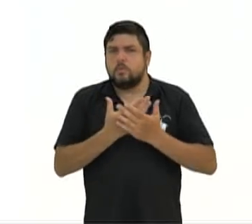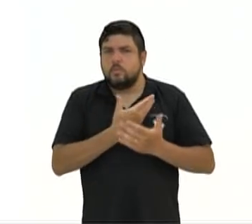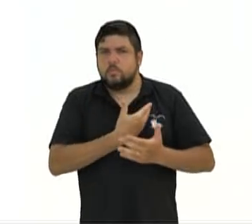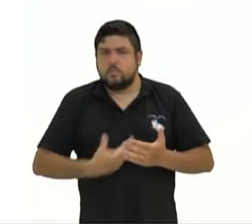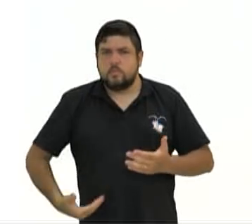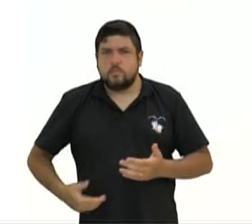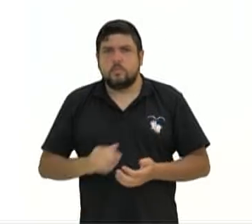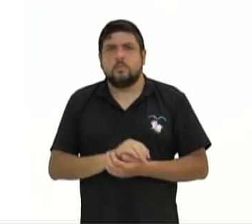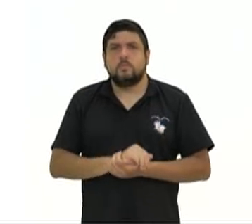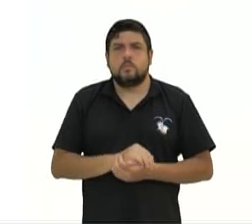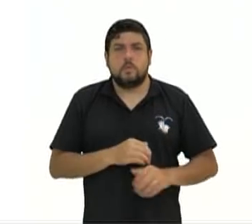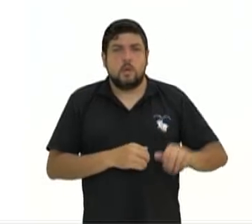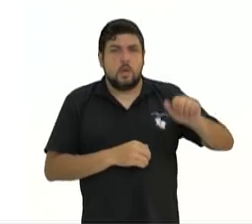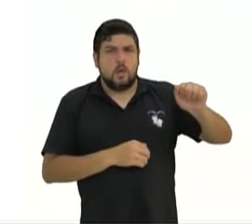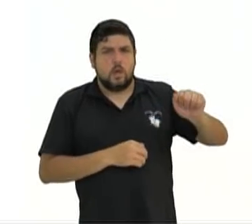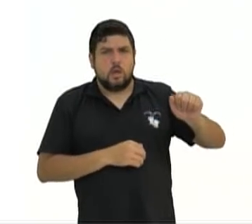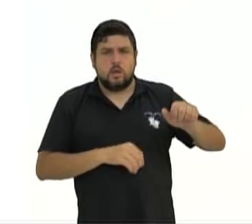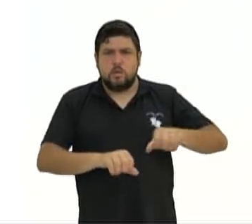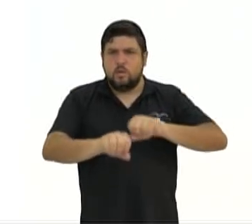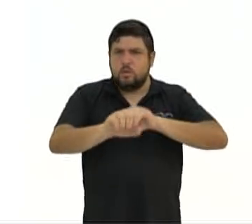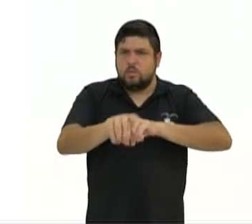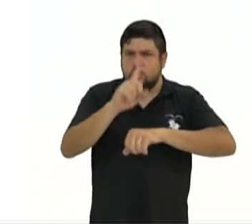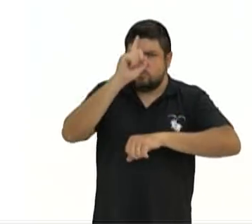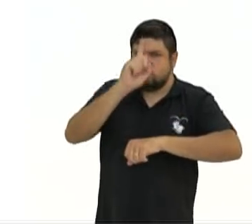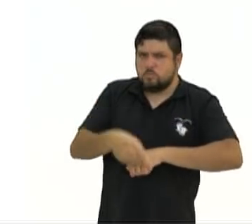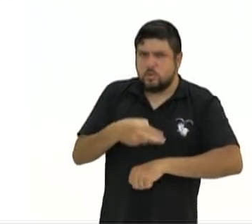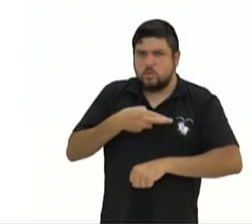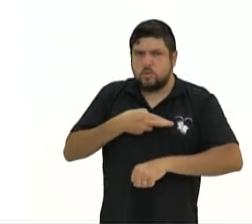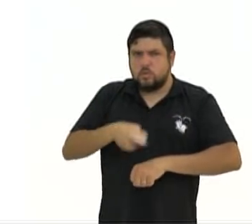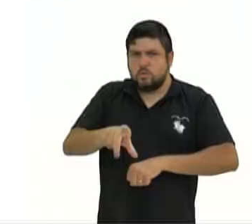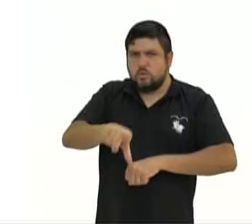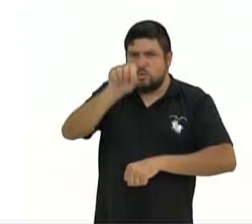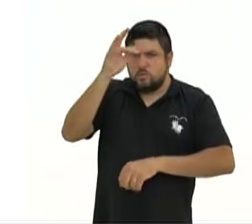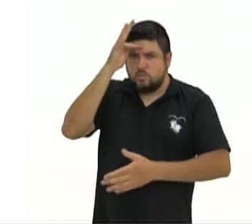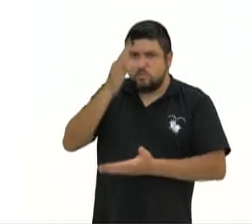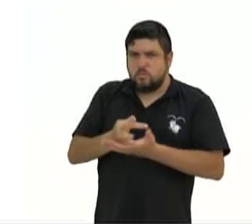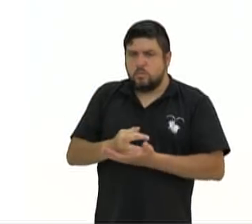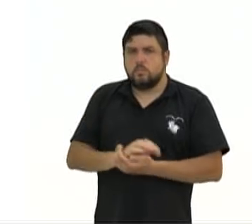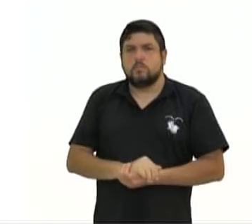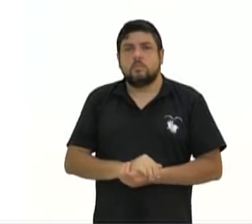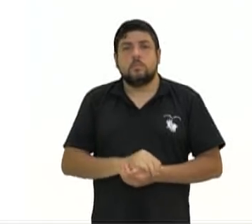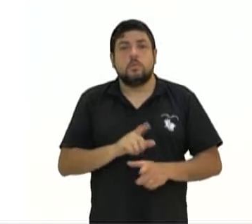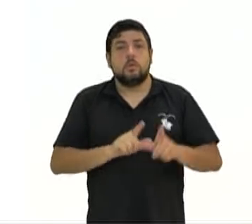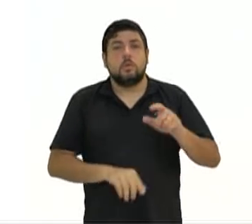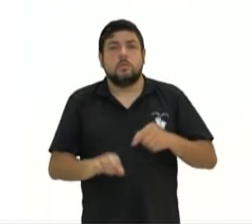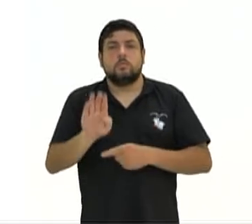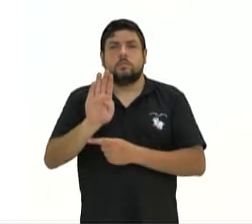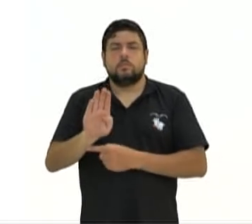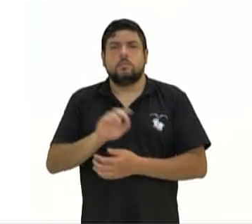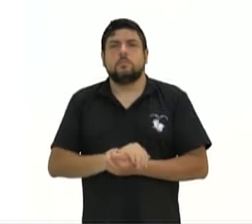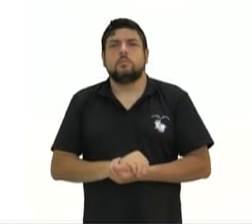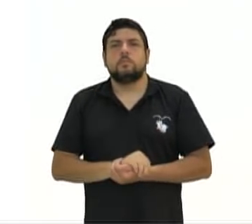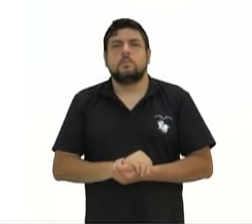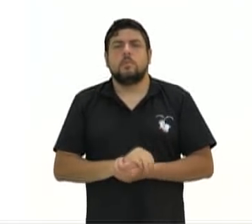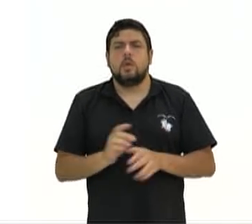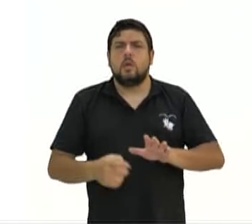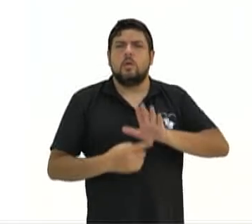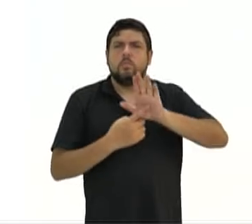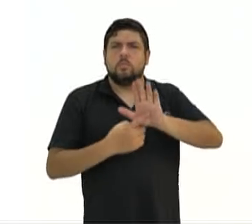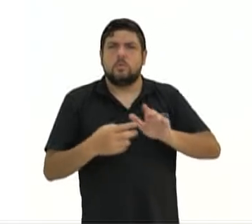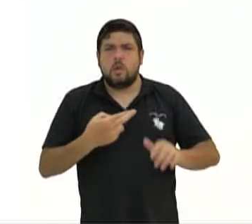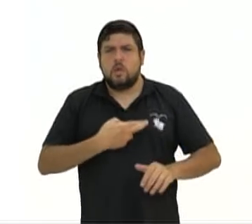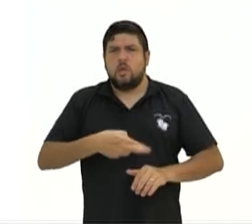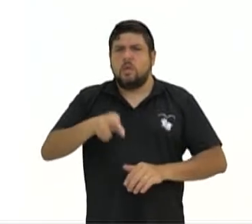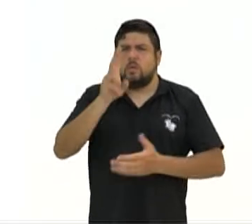A, doutrinação religiosa para uma determinada fé. Letra B, mostrar como as religiões sempre são a causa